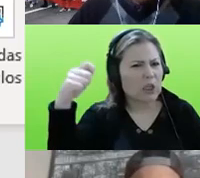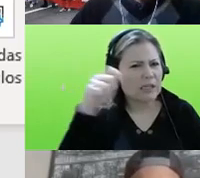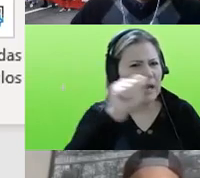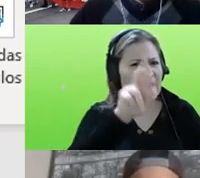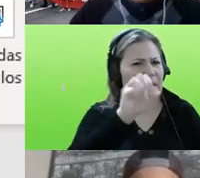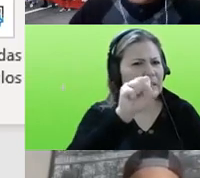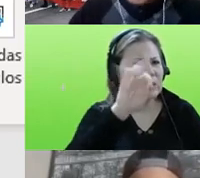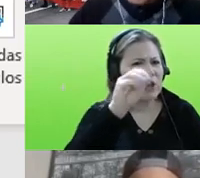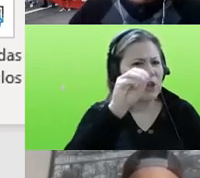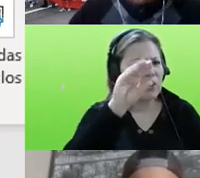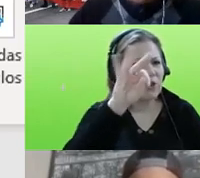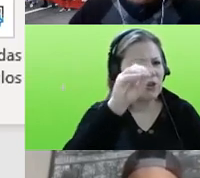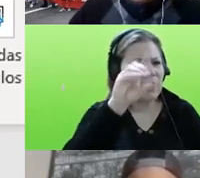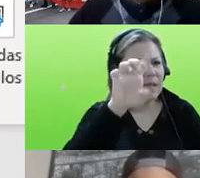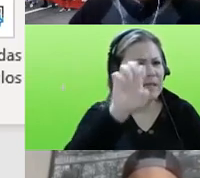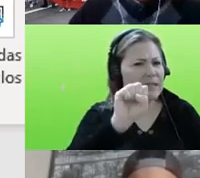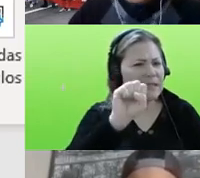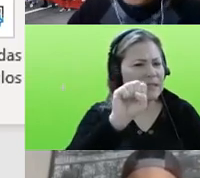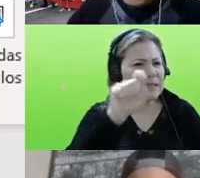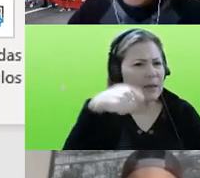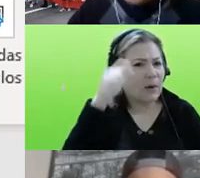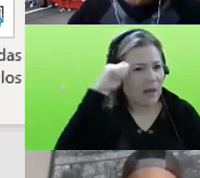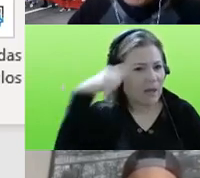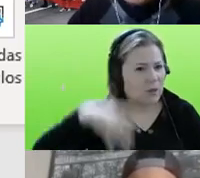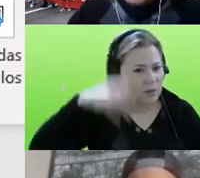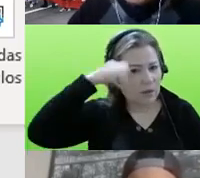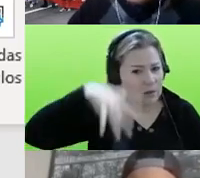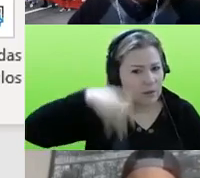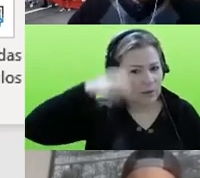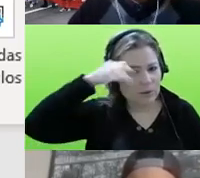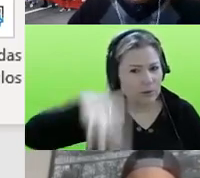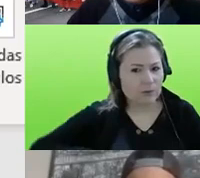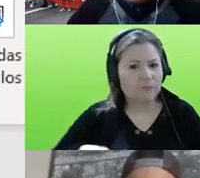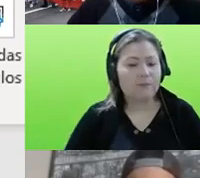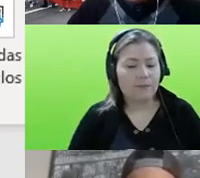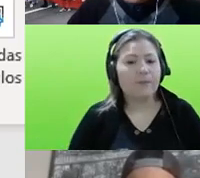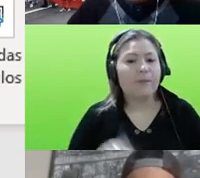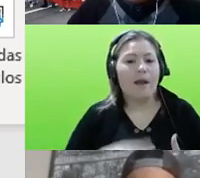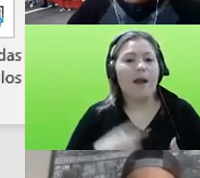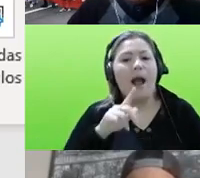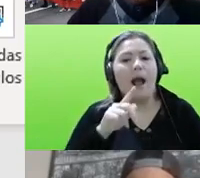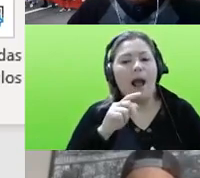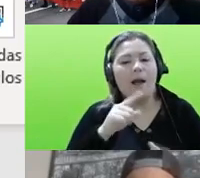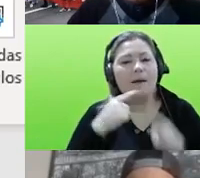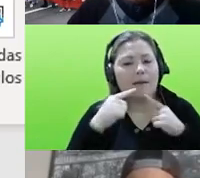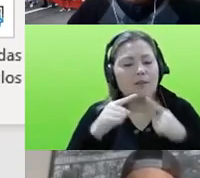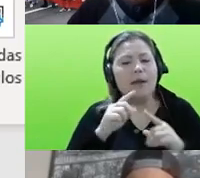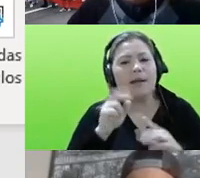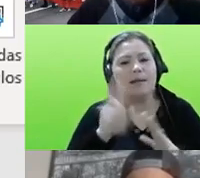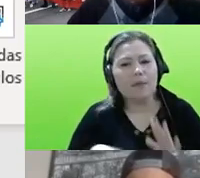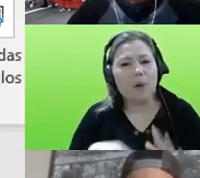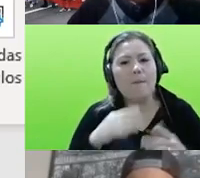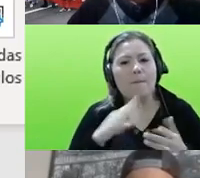Kant, Crítica da Razão Pura, Crítica da Razão Prática, Crítica da Faculdade de Julgar, tá? Pensando em